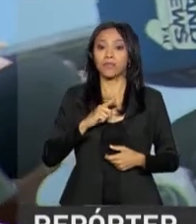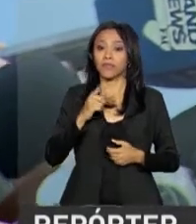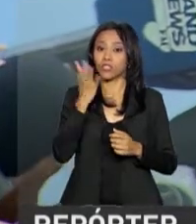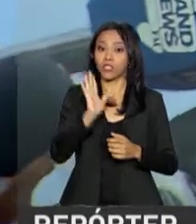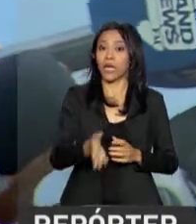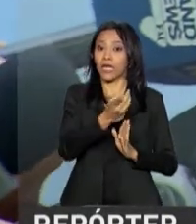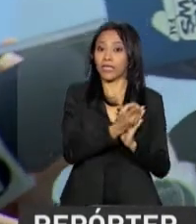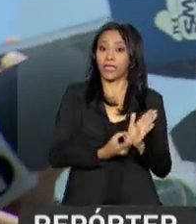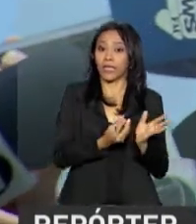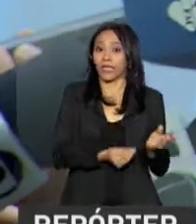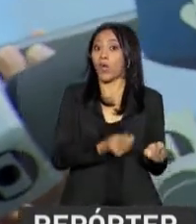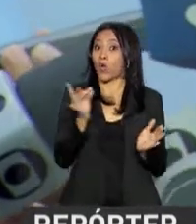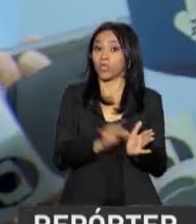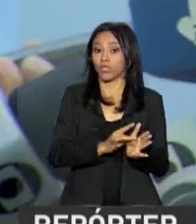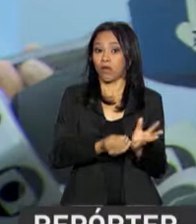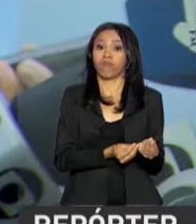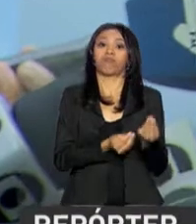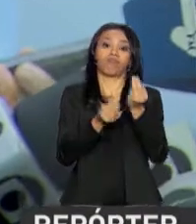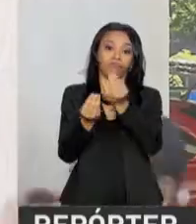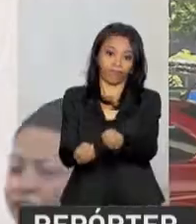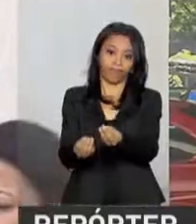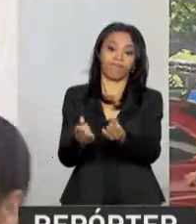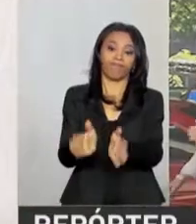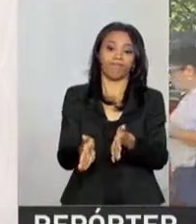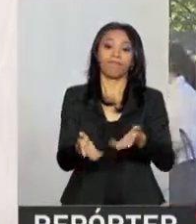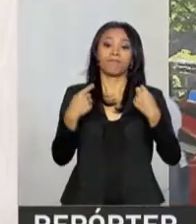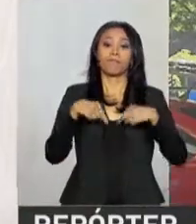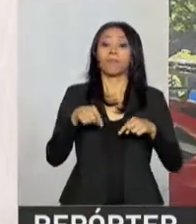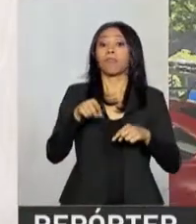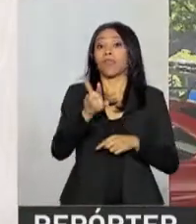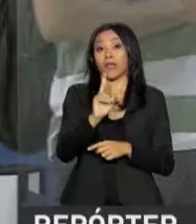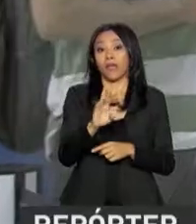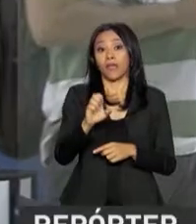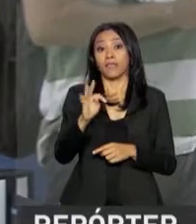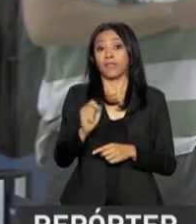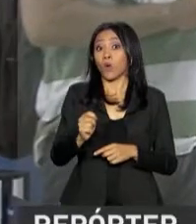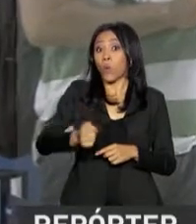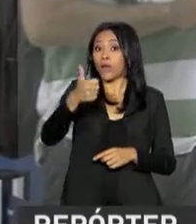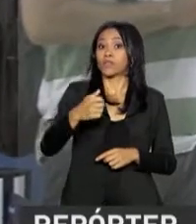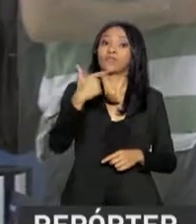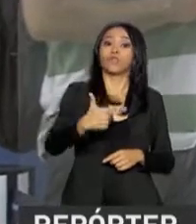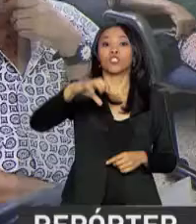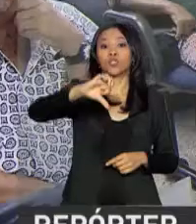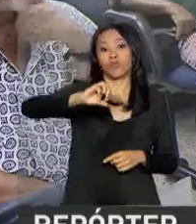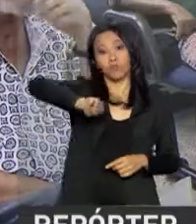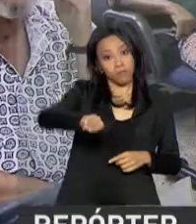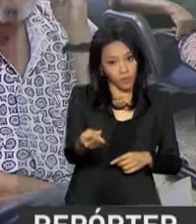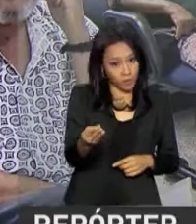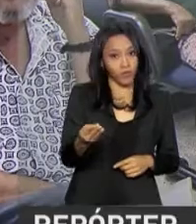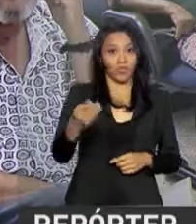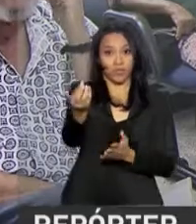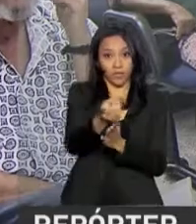original nesse equipamento a receita espera receber este ano quase 29 milhões de declarações com a